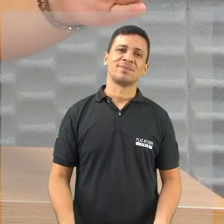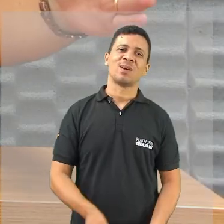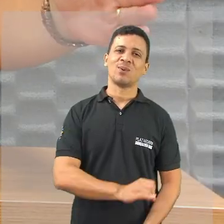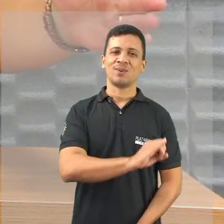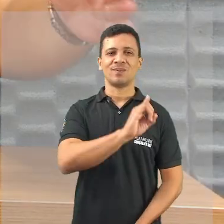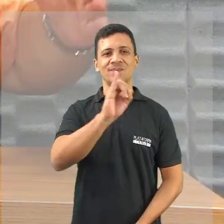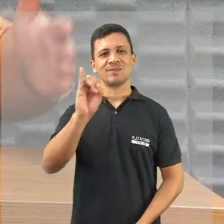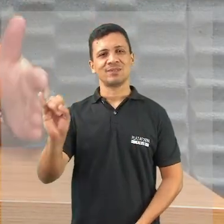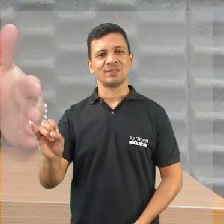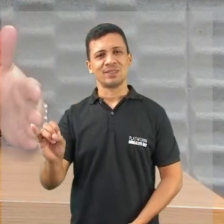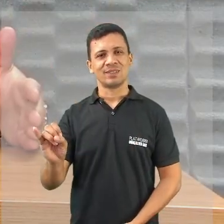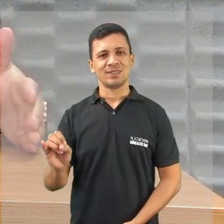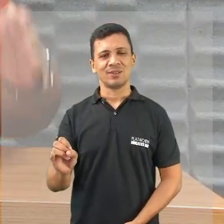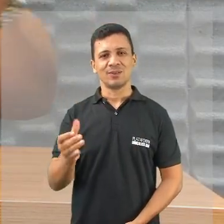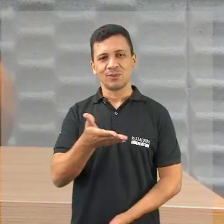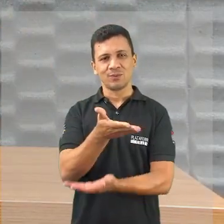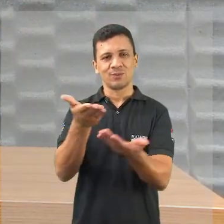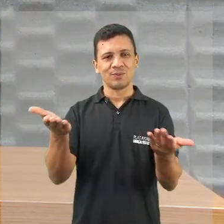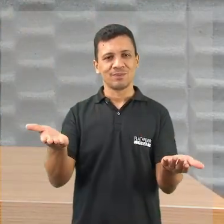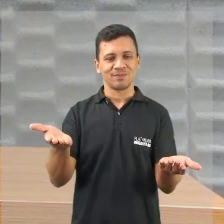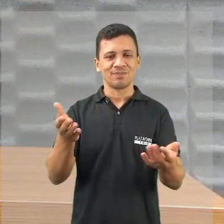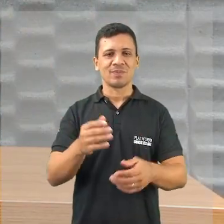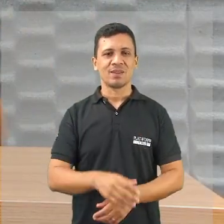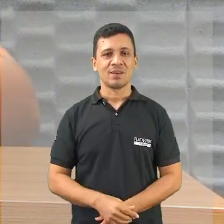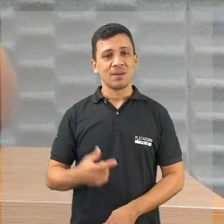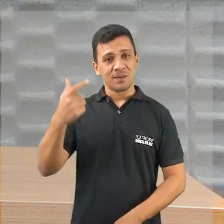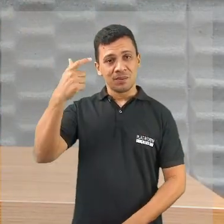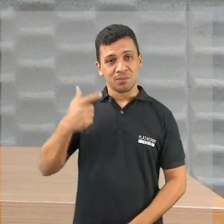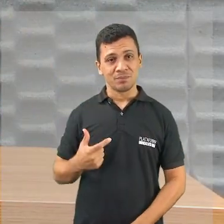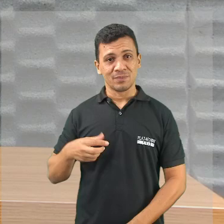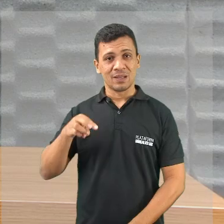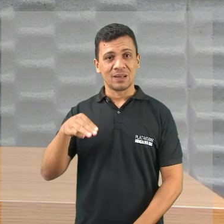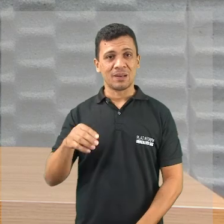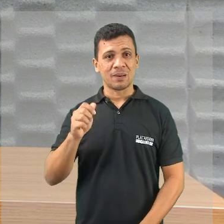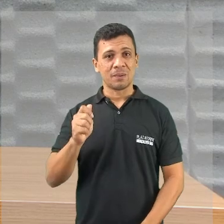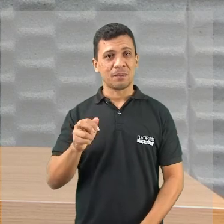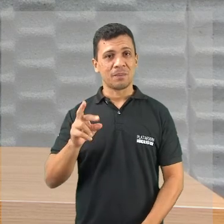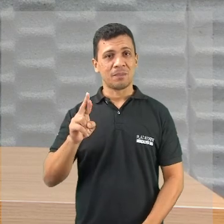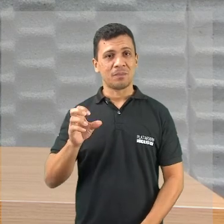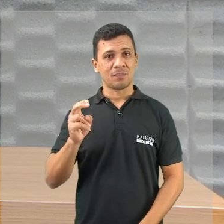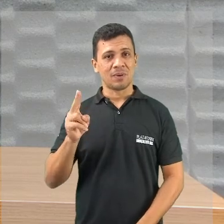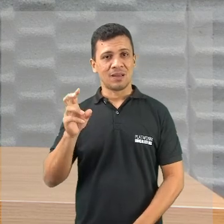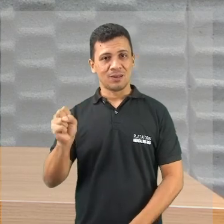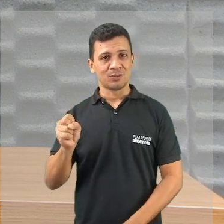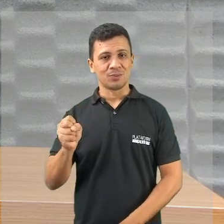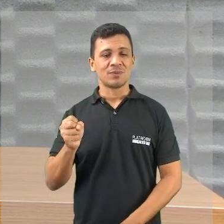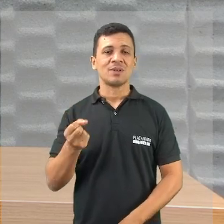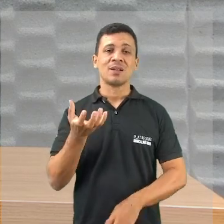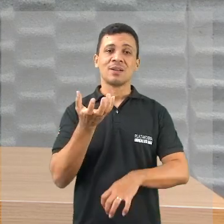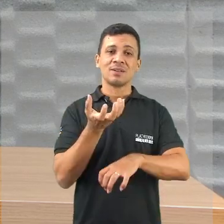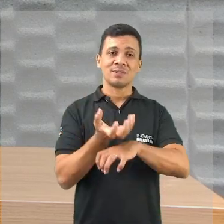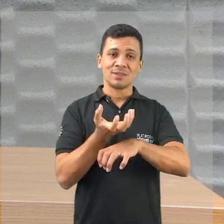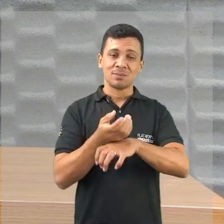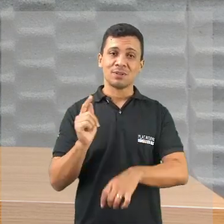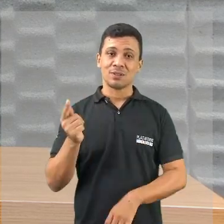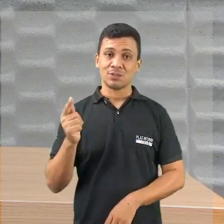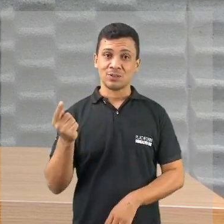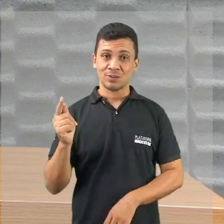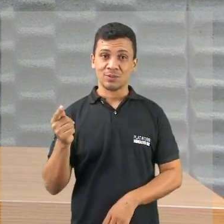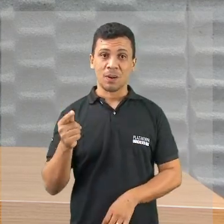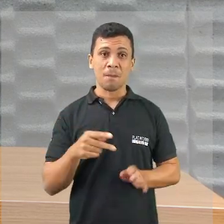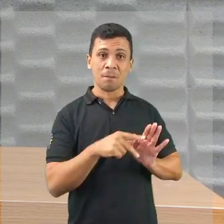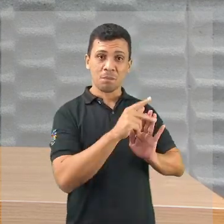Salve, salve, estudante maranhense, professor Marcos Vinícius na área, professor de Geografia, tá certo? Dando continuidade ao nosso estudo